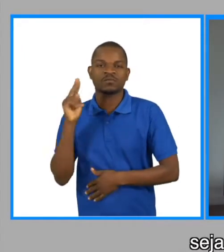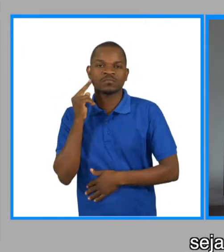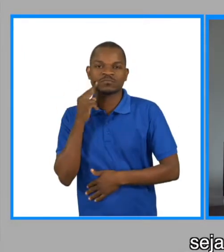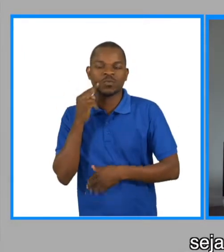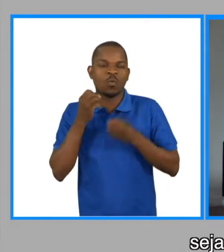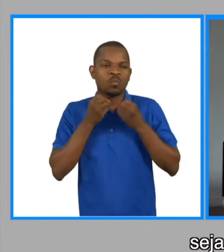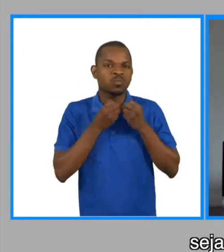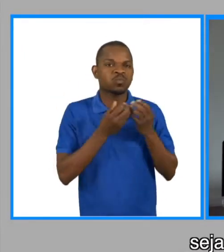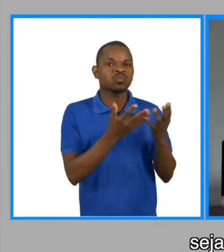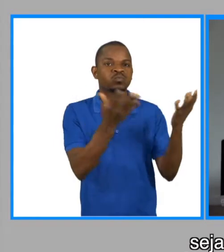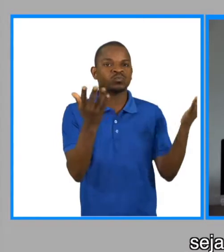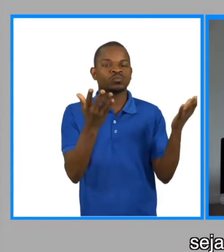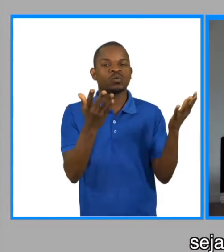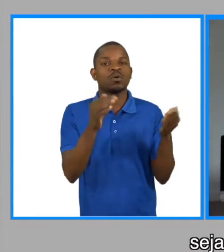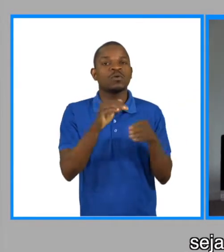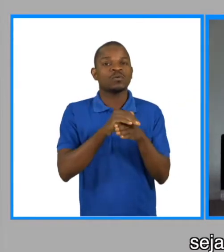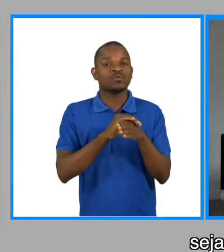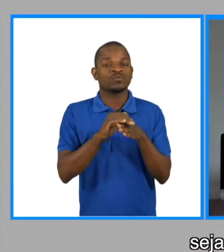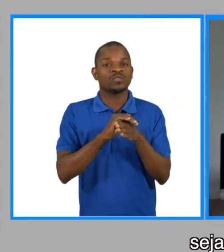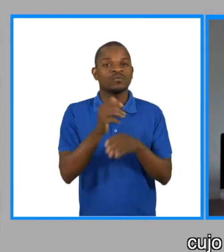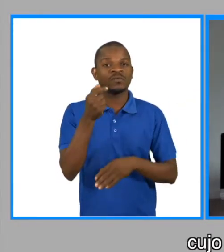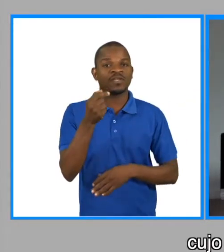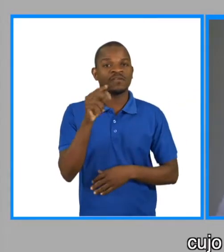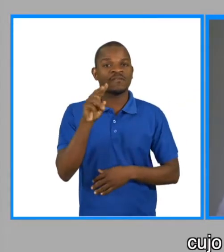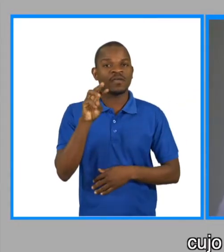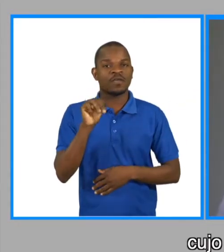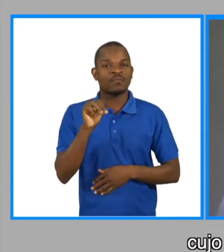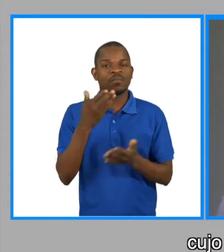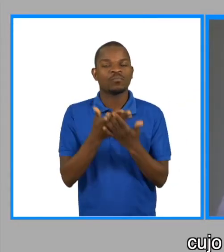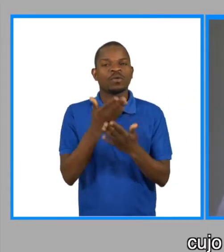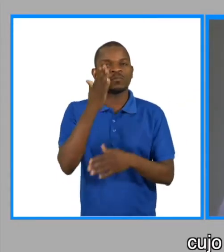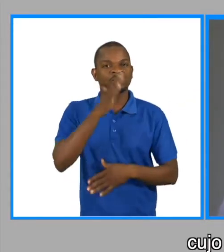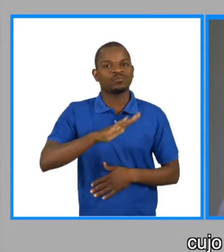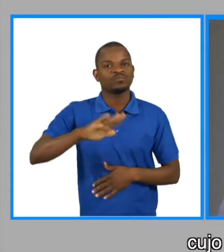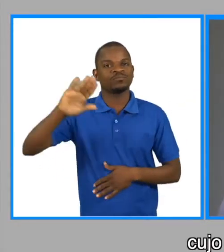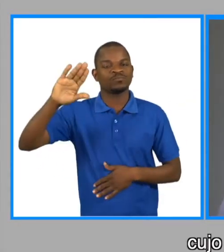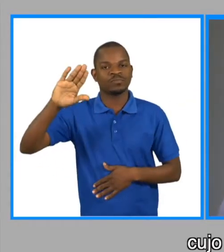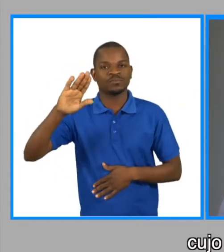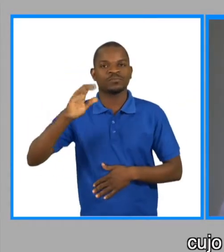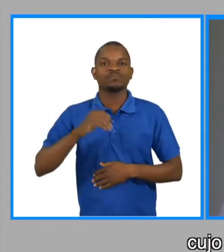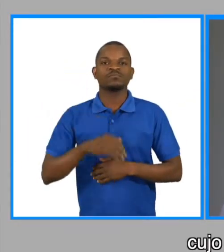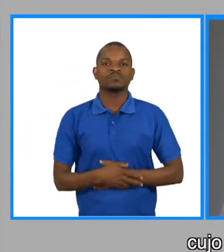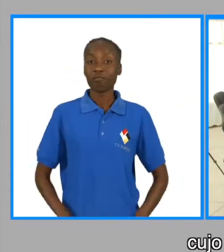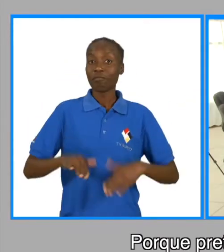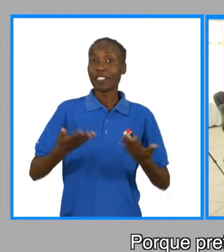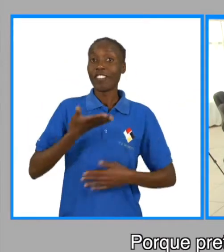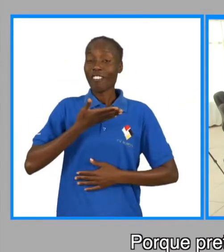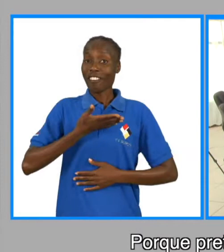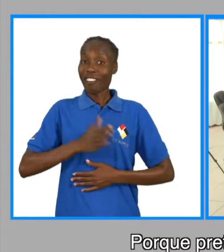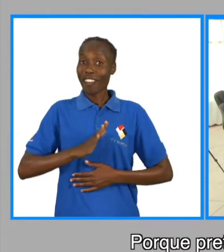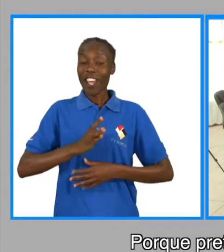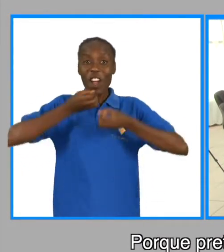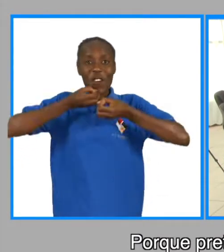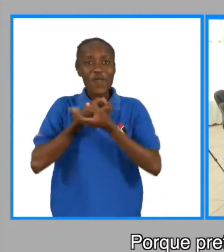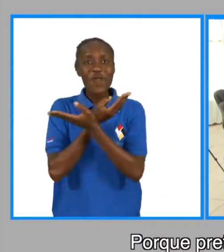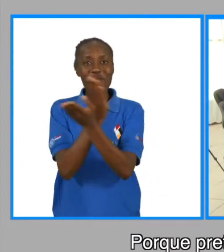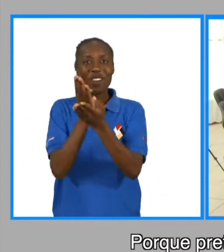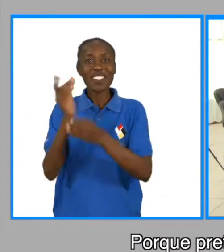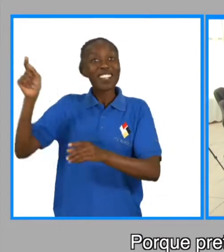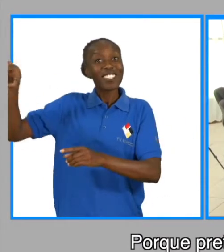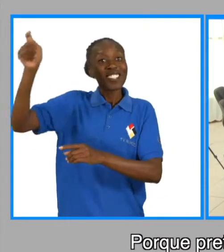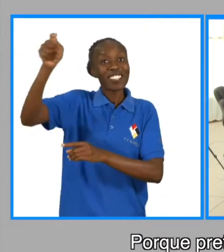seja massificada através de um órgão de informação cujos canais de difusão se estendem a todo o país. Porque pretendemos que a